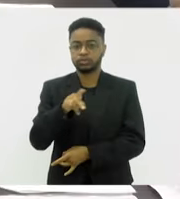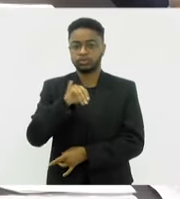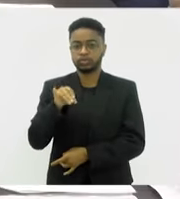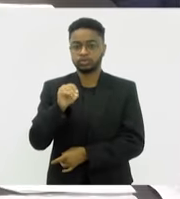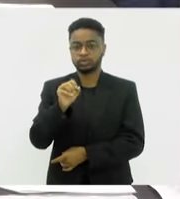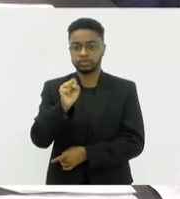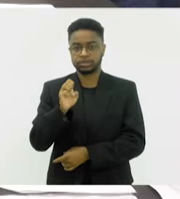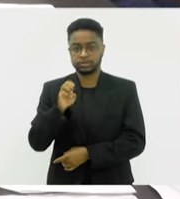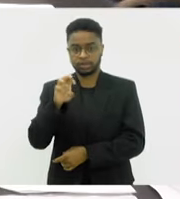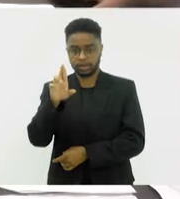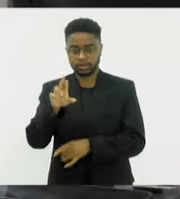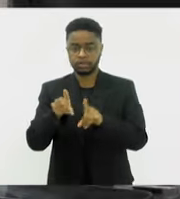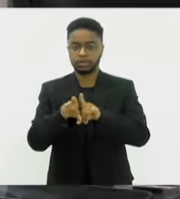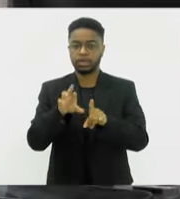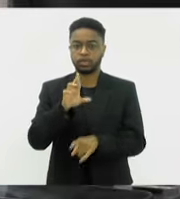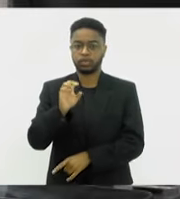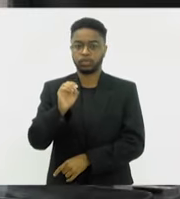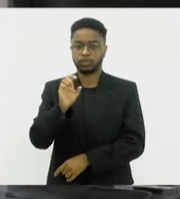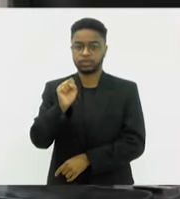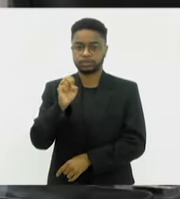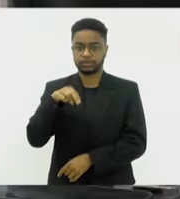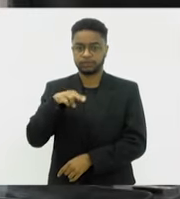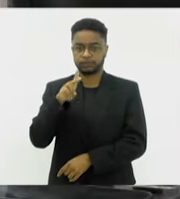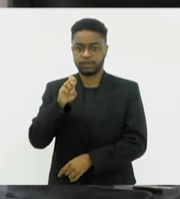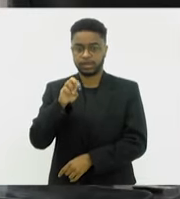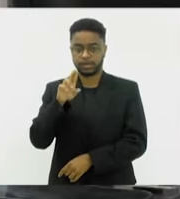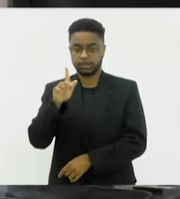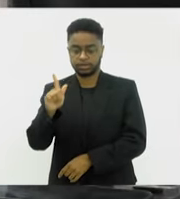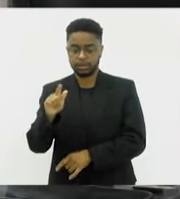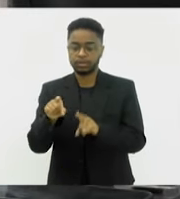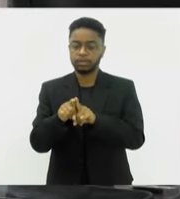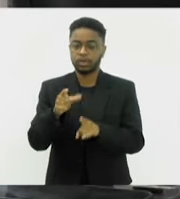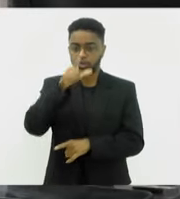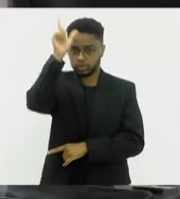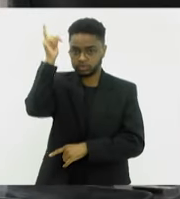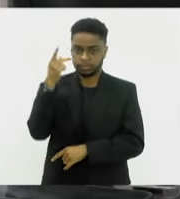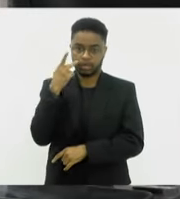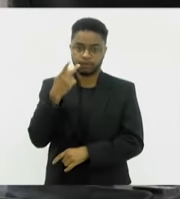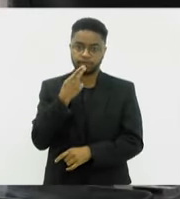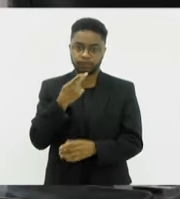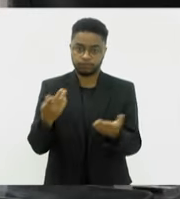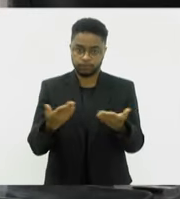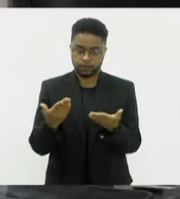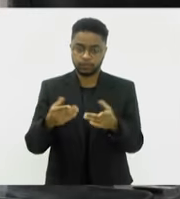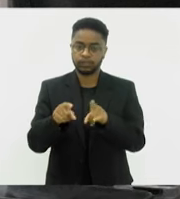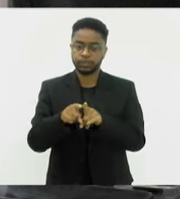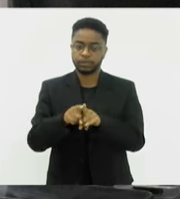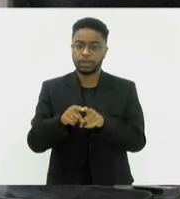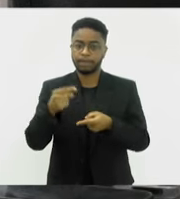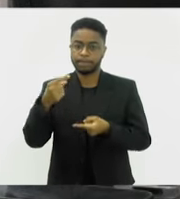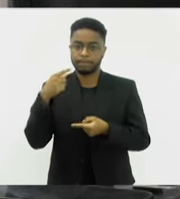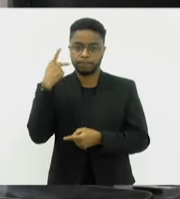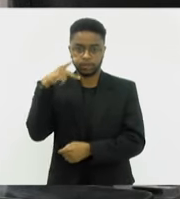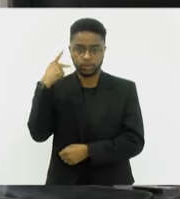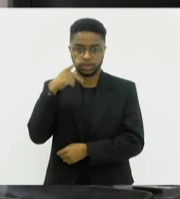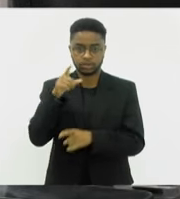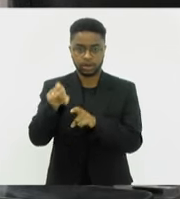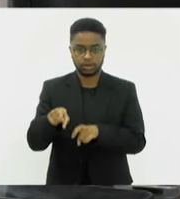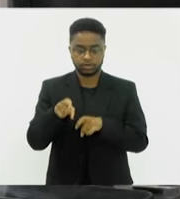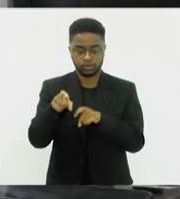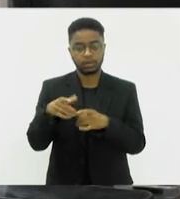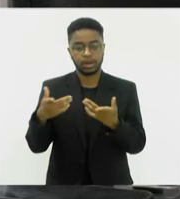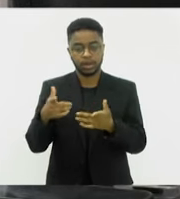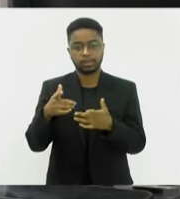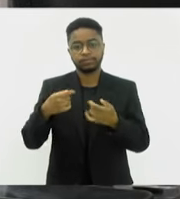É, nesse sentido. Aí, trânsito e transporte, é o que o deputado Luiz Paulo acabou de mencionar. Política agrícola, é, aí é uma demanda